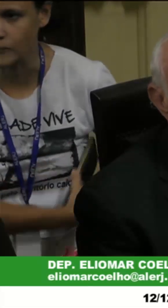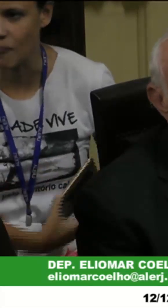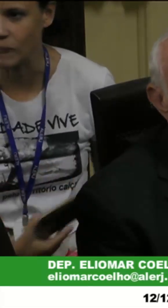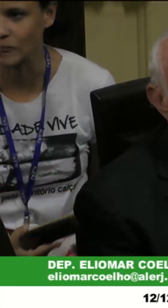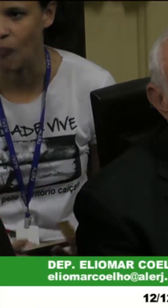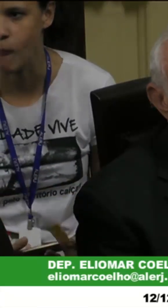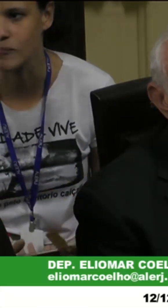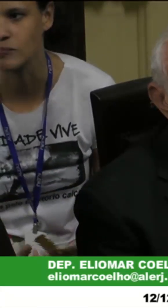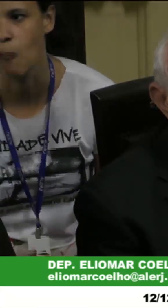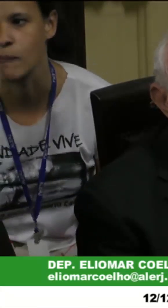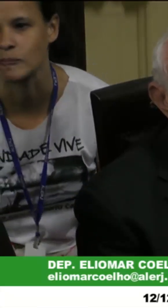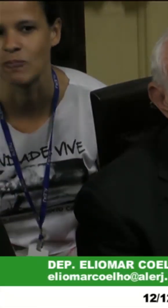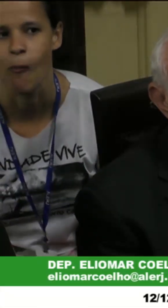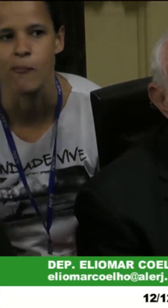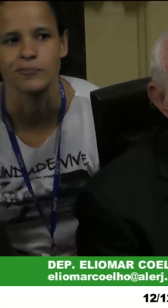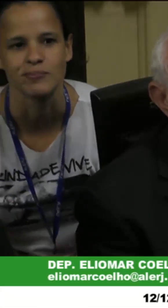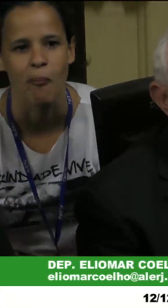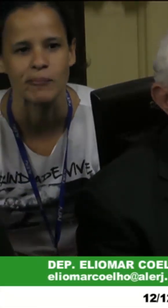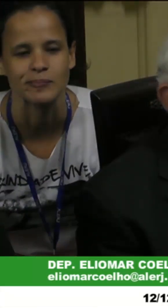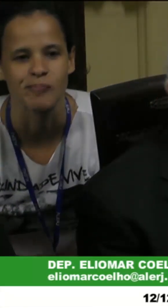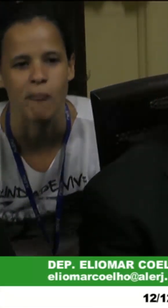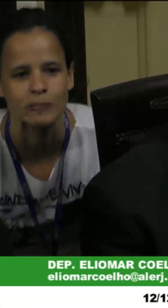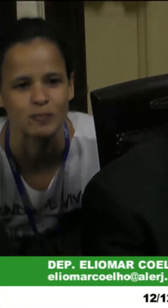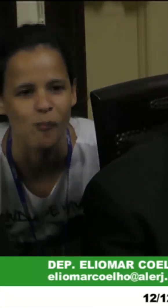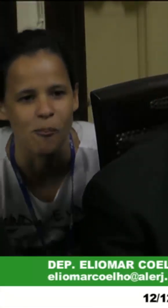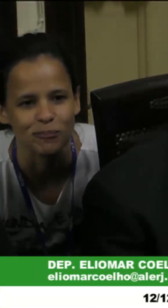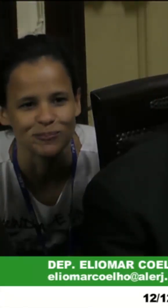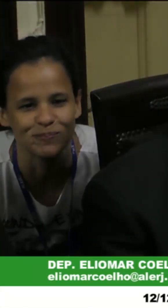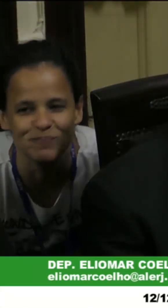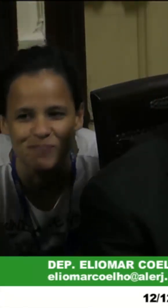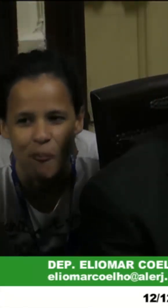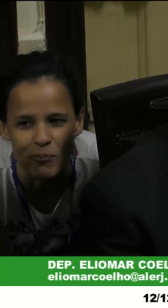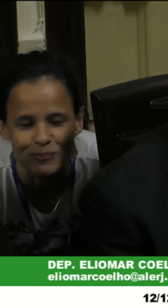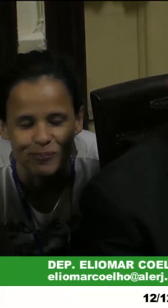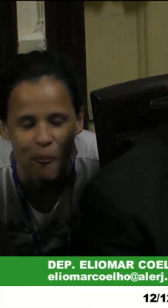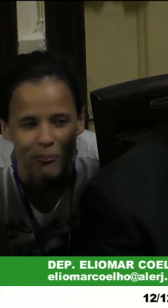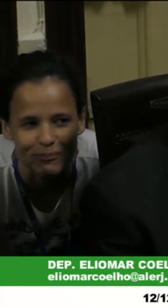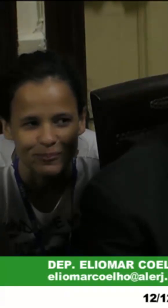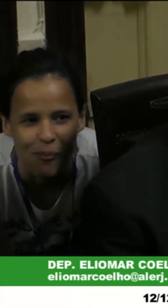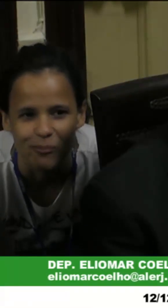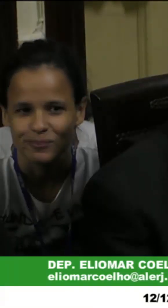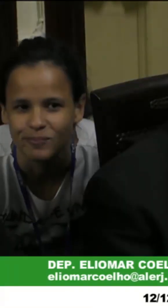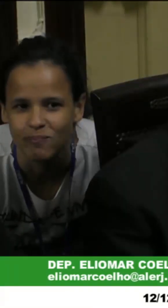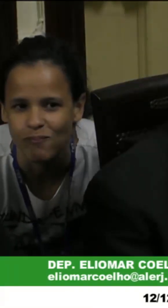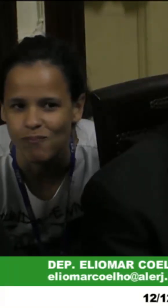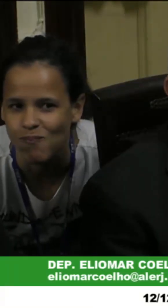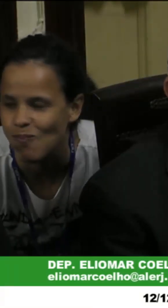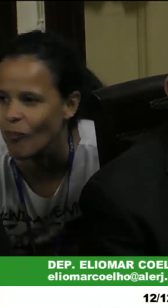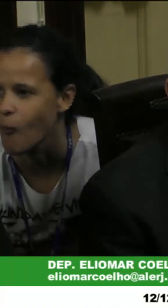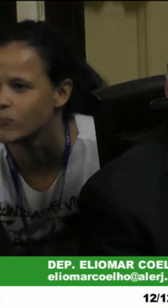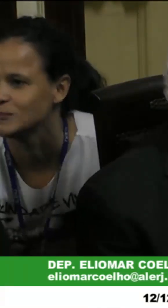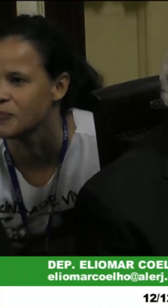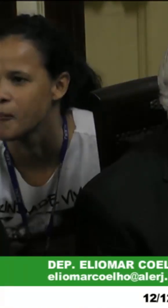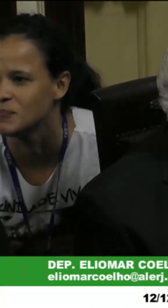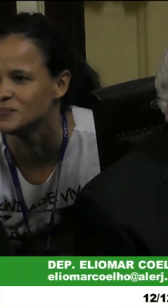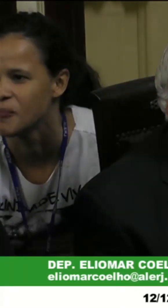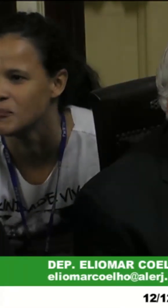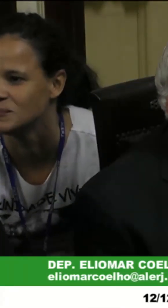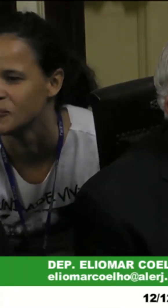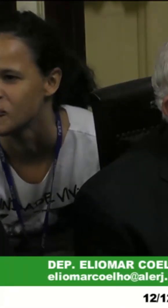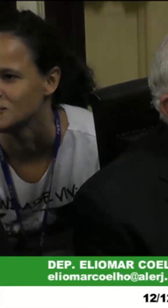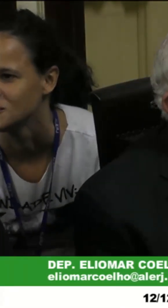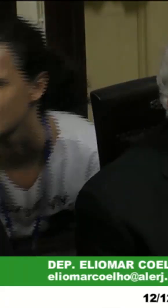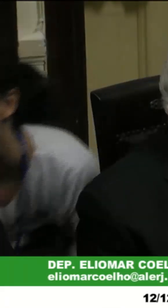atitude na feitura do orçamento. É isso daí, realmente, infelizmente, e o que acontece é o